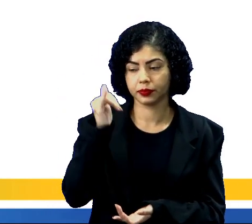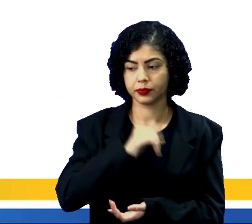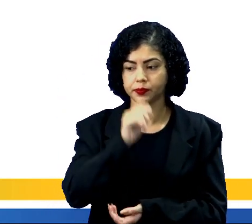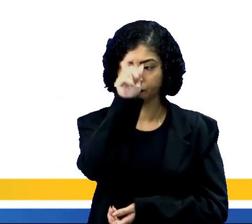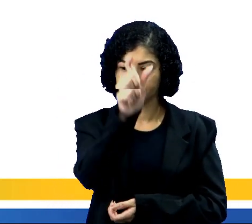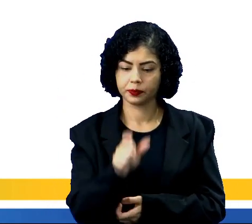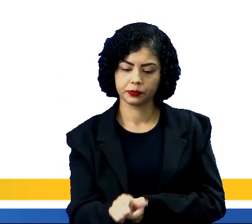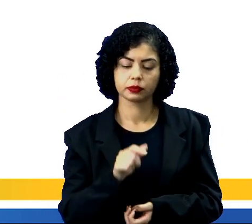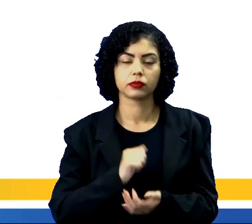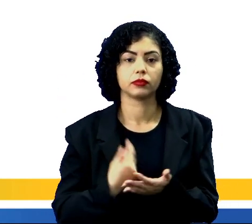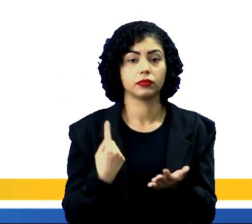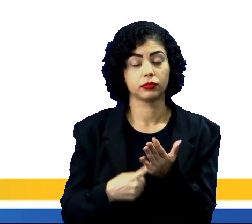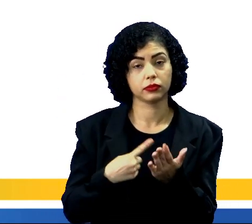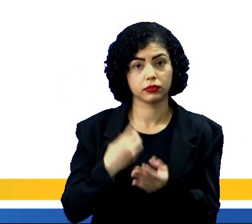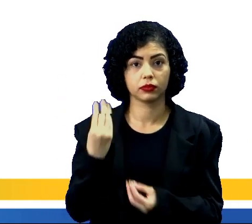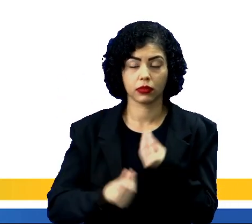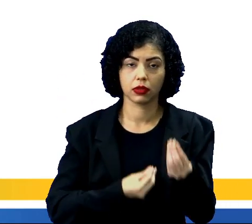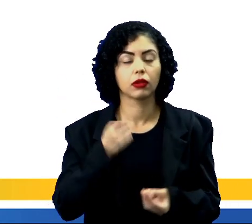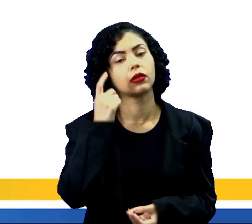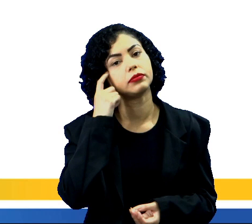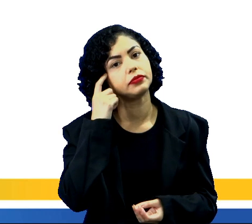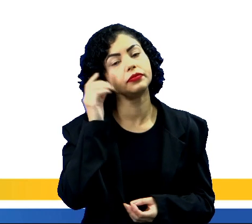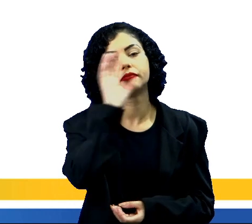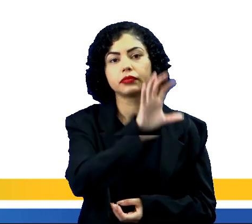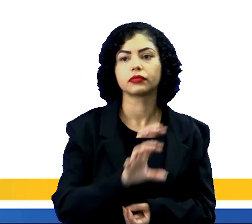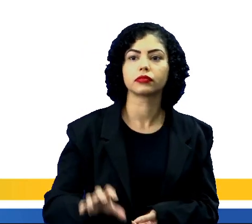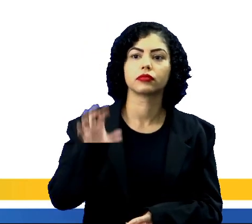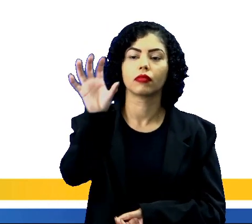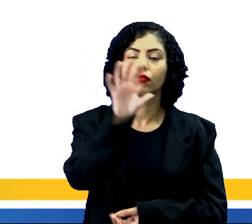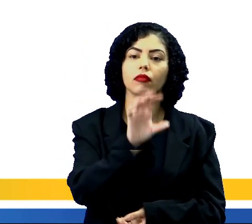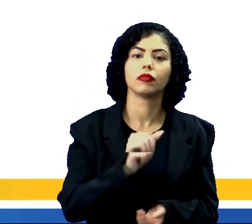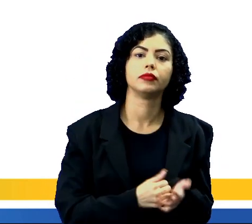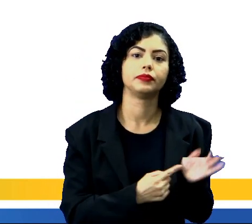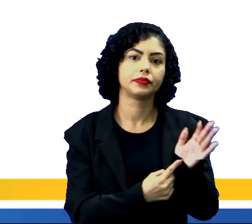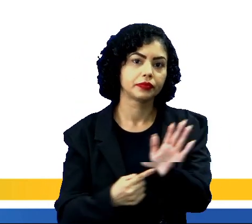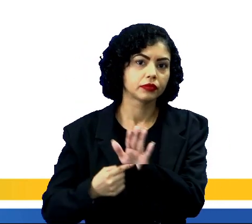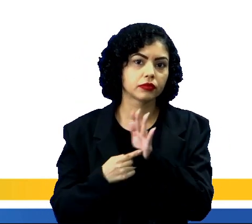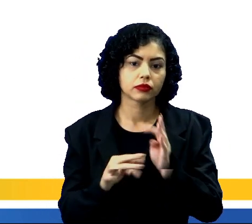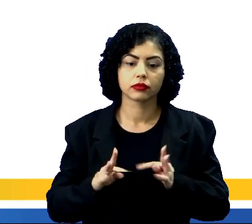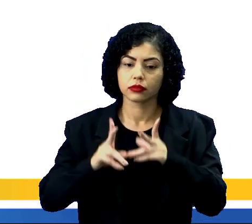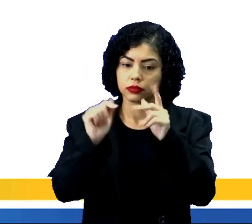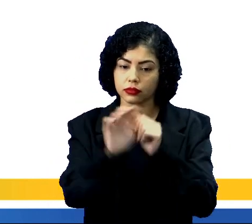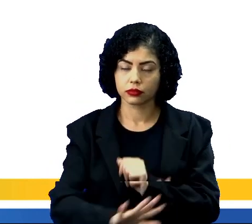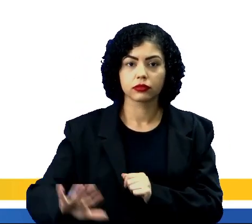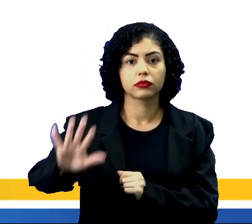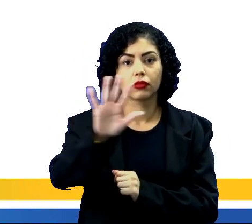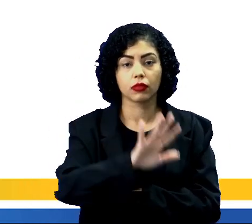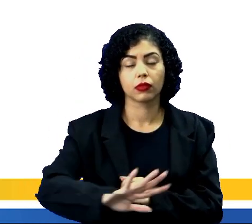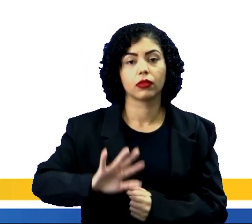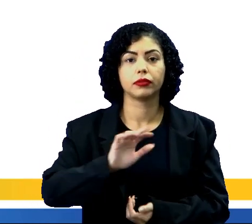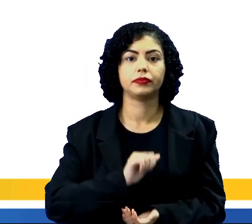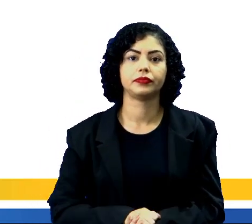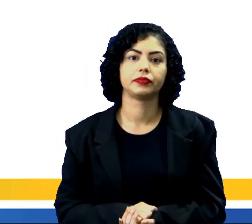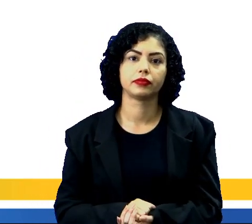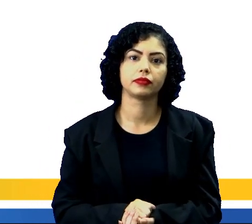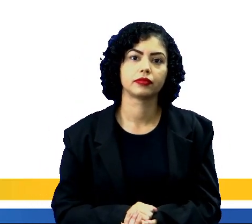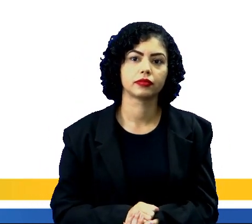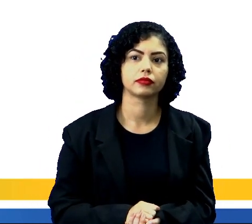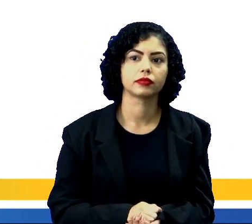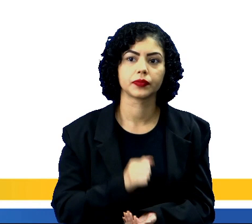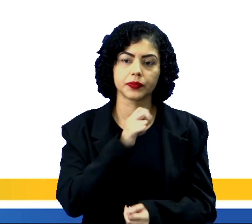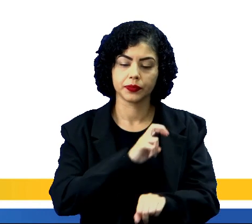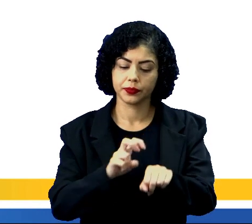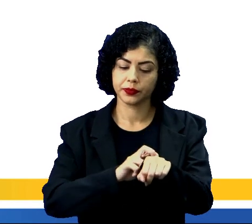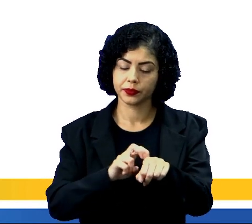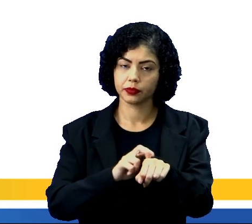italiotas, que, de acordo com como você pode imaginar no mapa, que demonstra aí toda a região da Península Itálica, a área